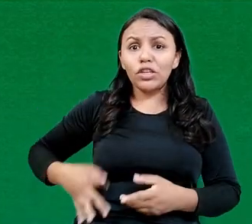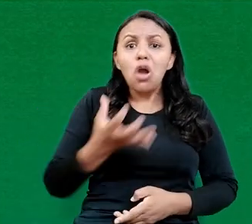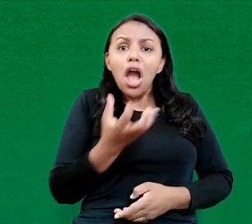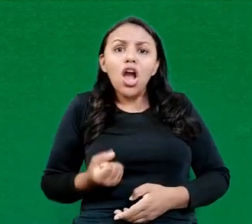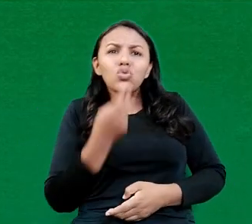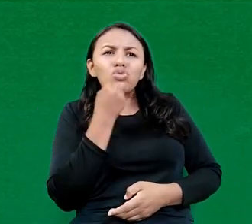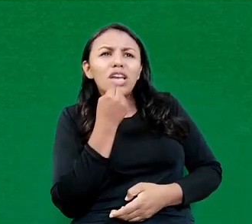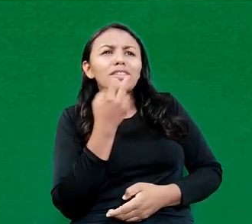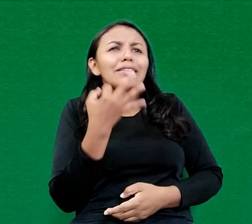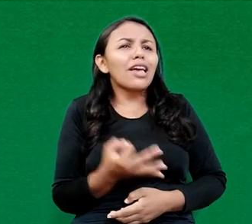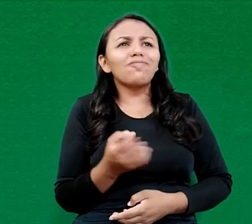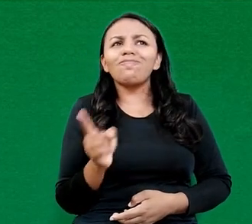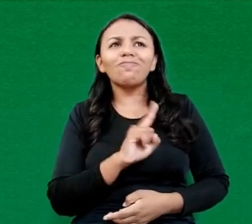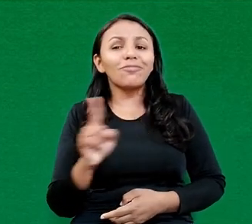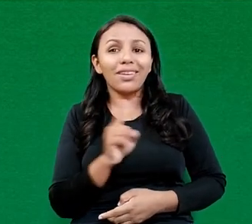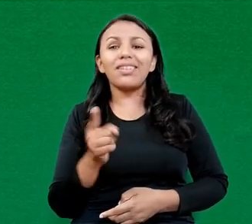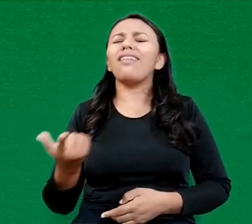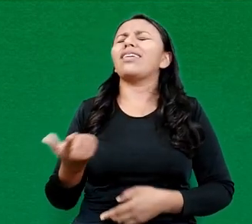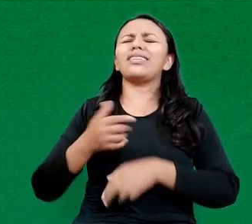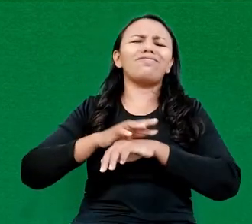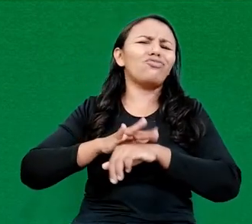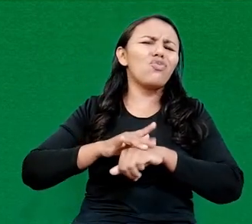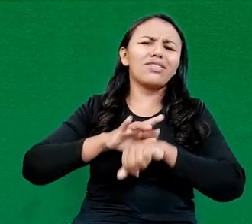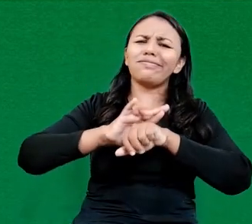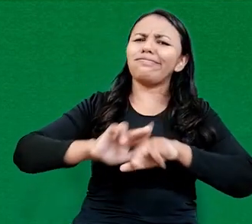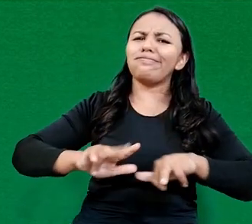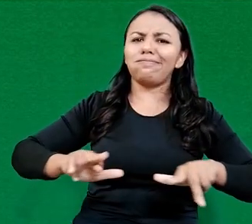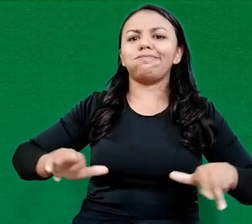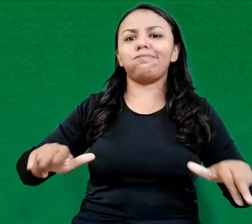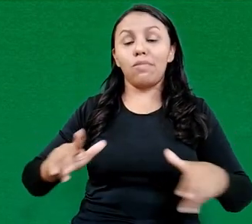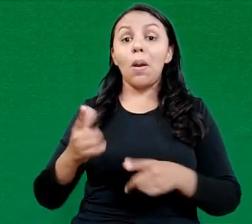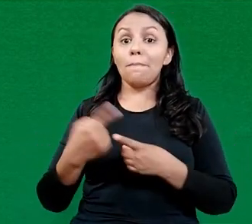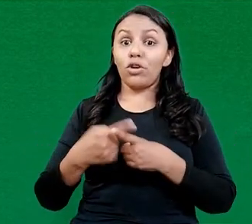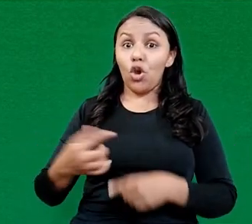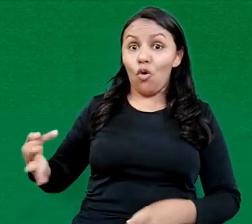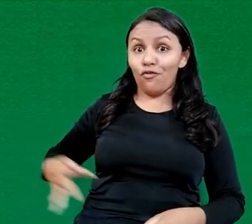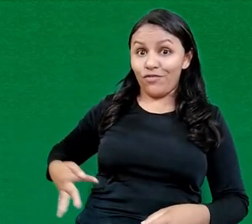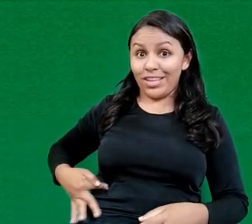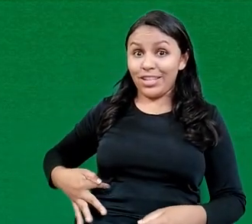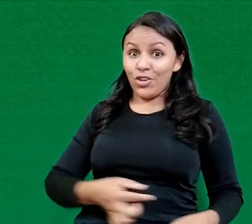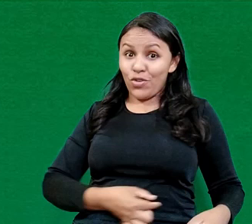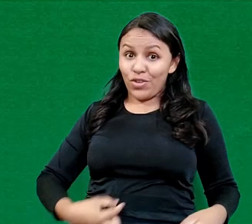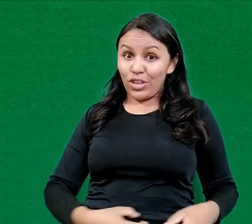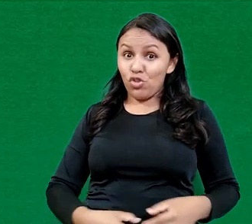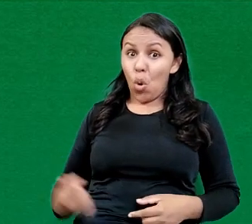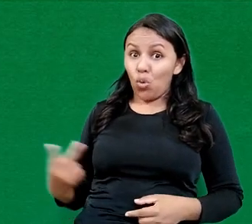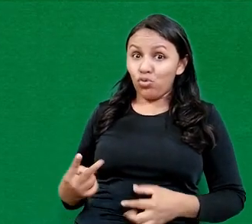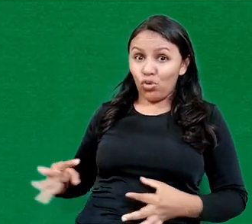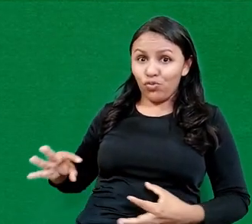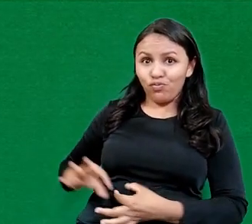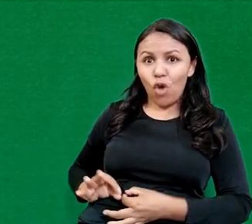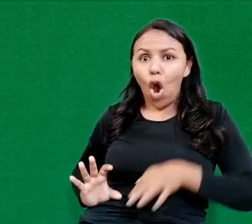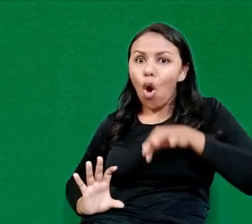nutrientes corretos, ele vai desenvolver várias doenças, visto que fígado e intestino estão interligados com o sistema